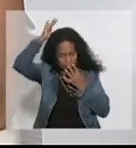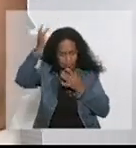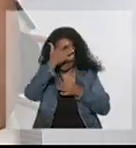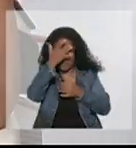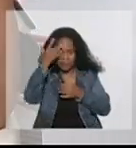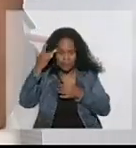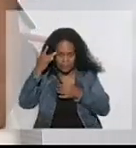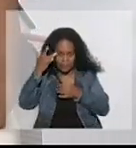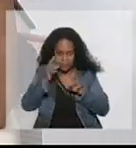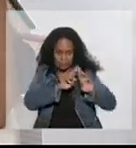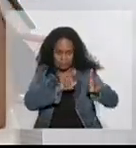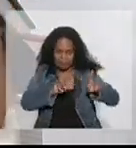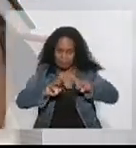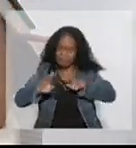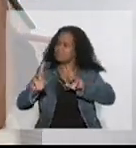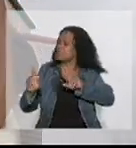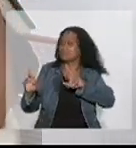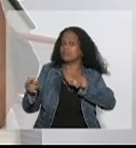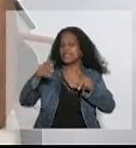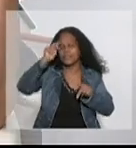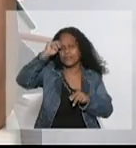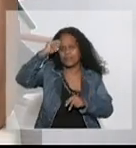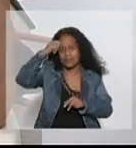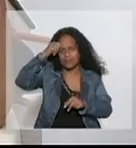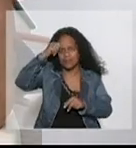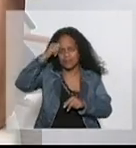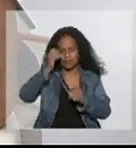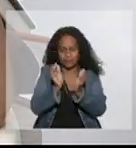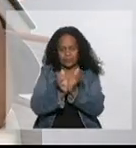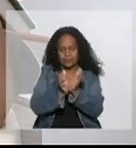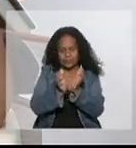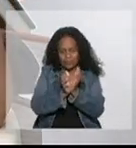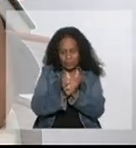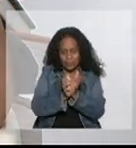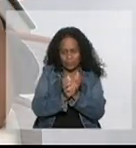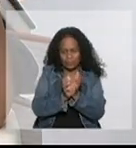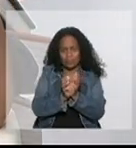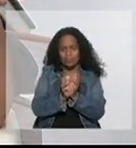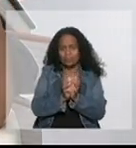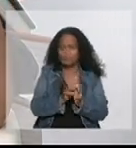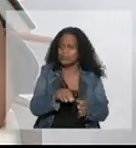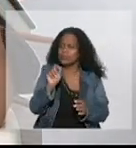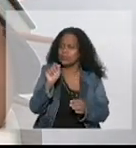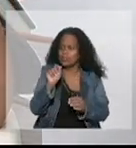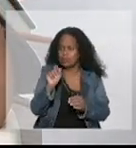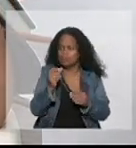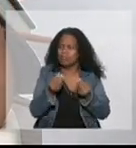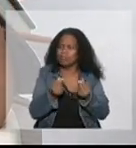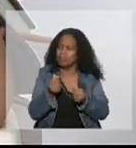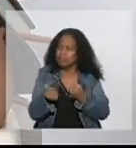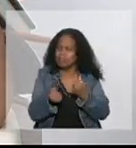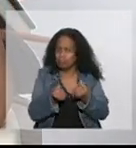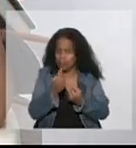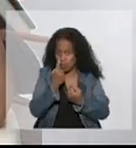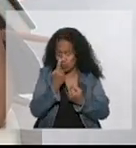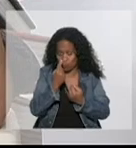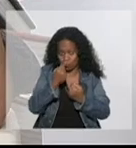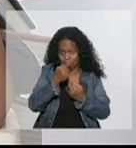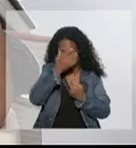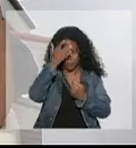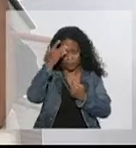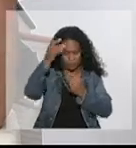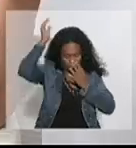índios, muitas pessoas de diferentes etnias. Tem uma turma que se chama Funiô. E